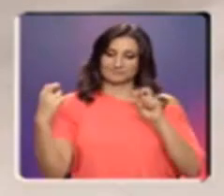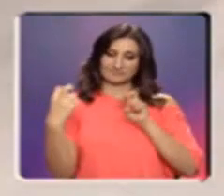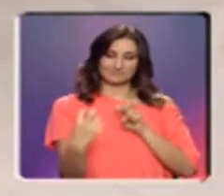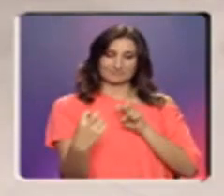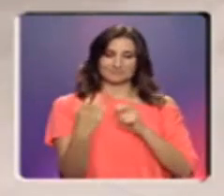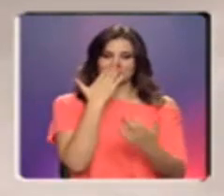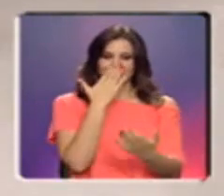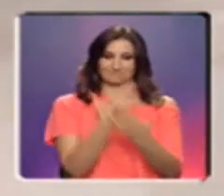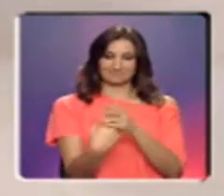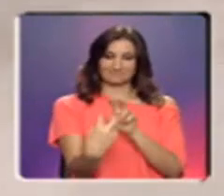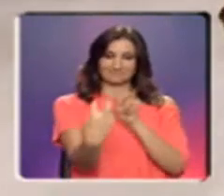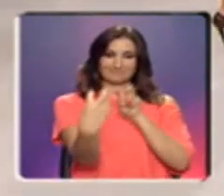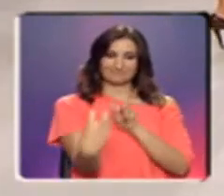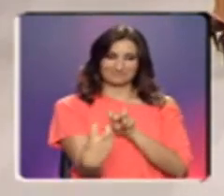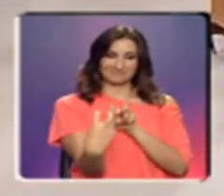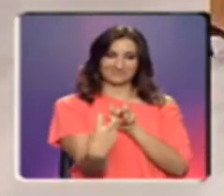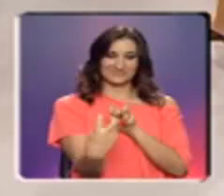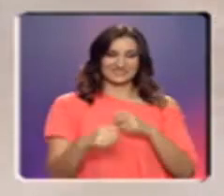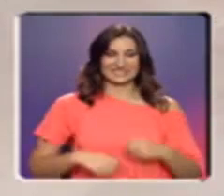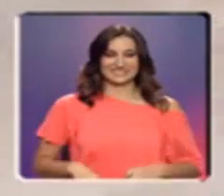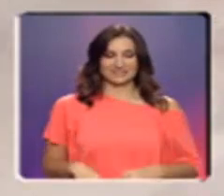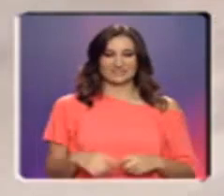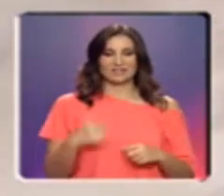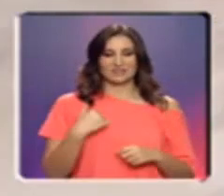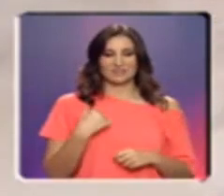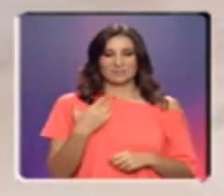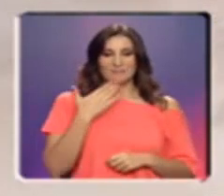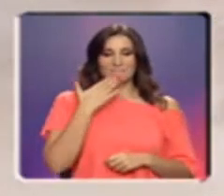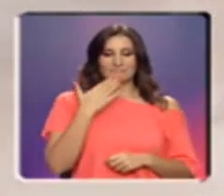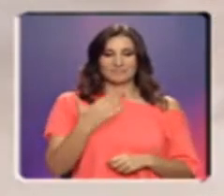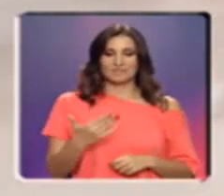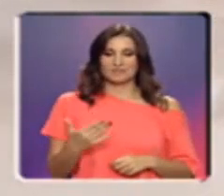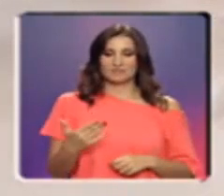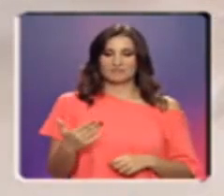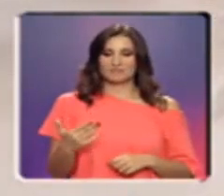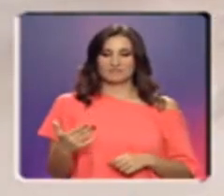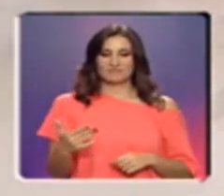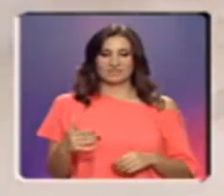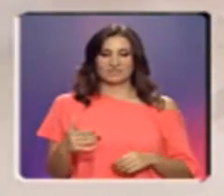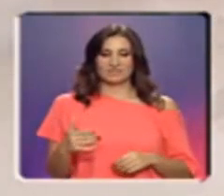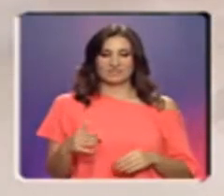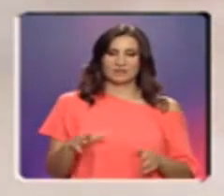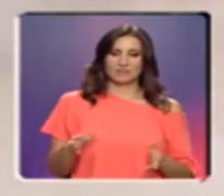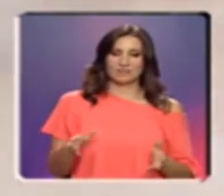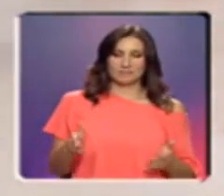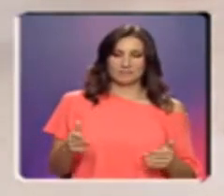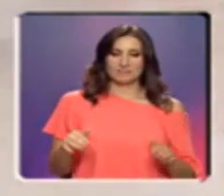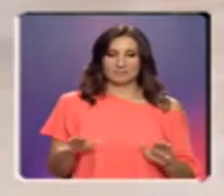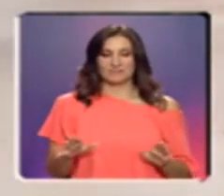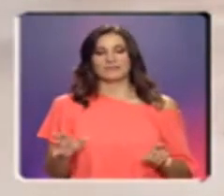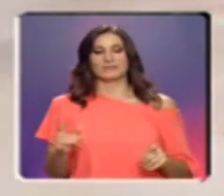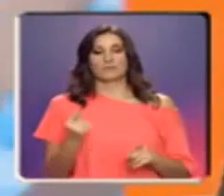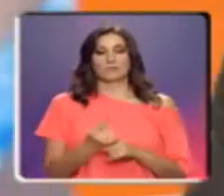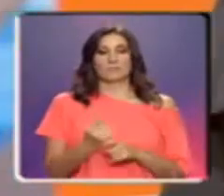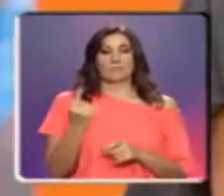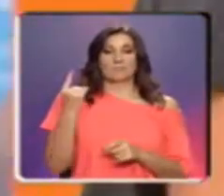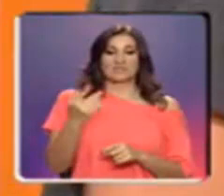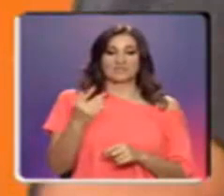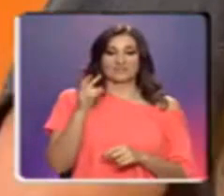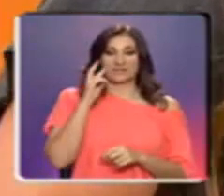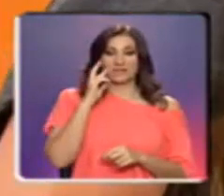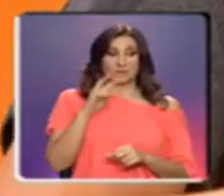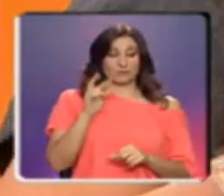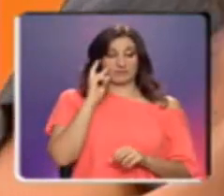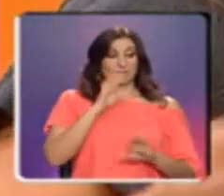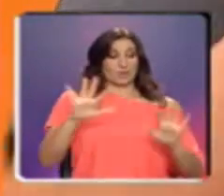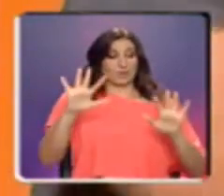Sim, senhora. Pronto. É que eu mandei vir. Mas não era suposto estar tipo... alguma coisa em cima da mesa? É, mas é que é assim. Eu mandei vir. Eu não consigo ver. Sabe que eu